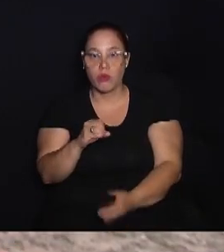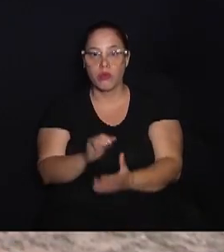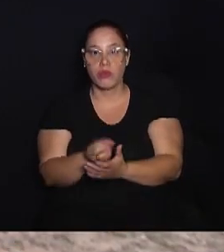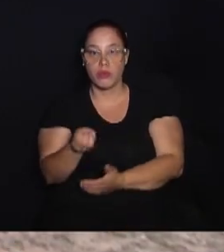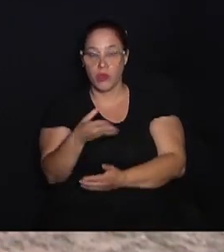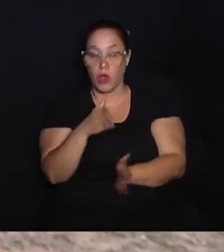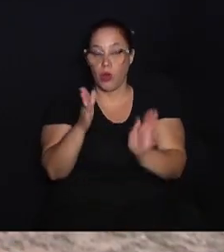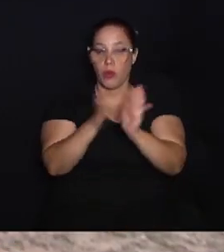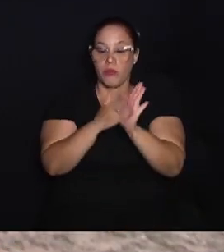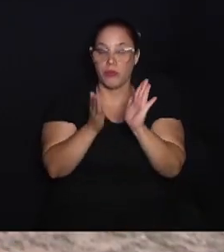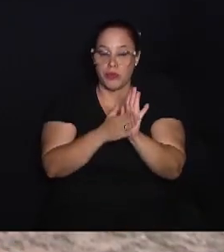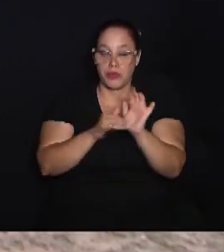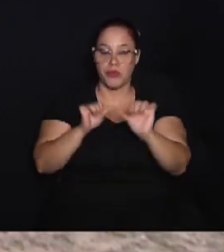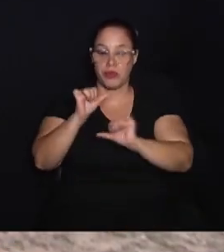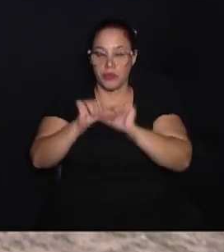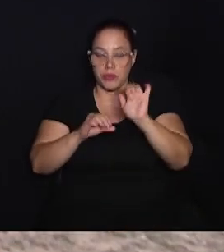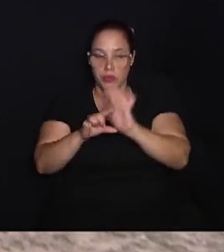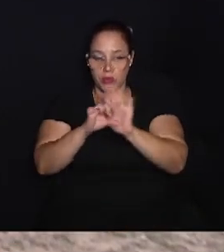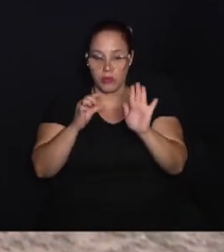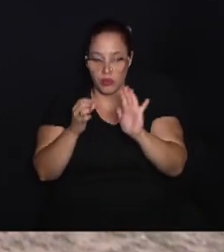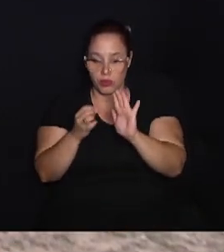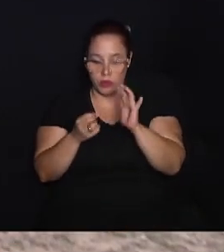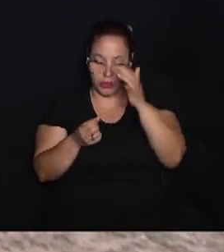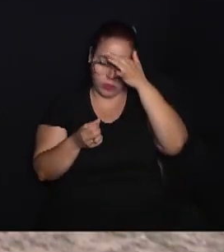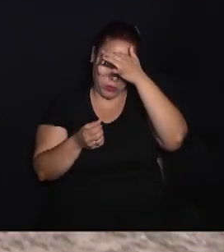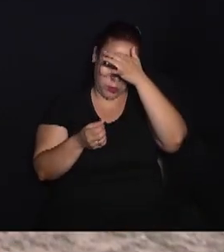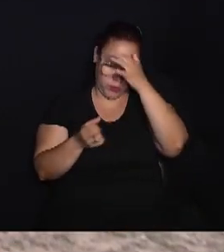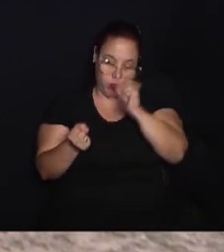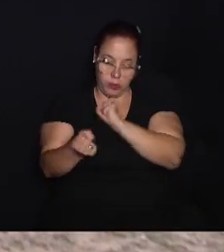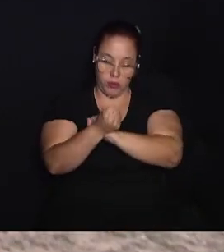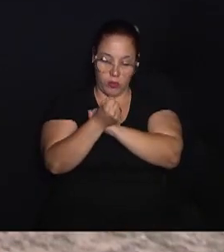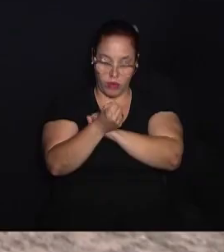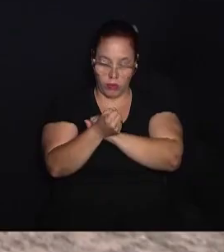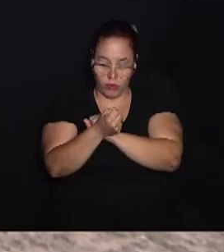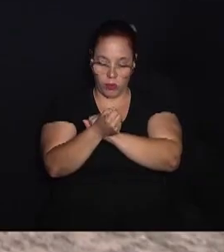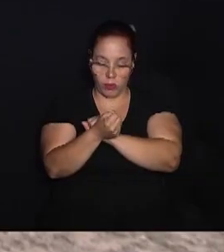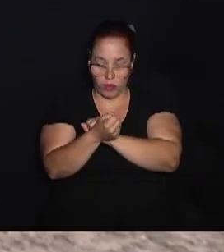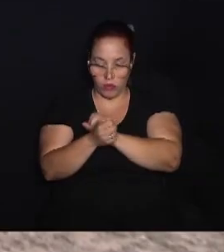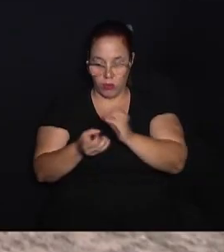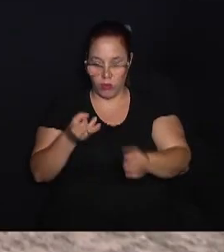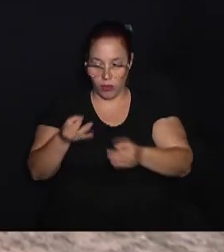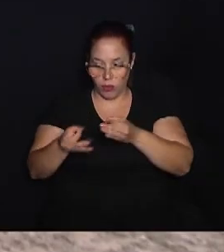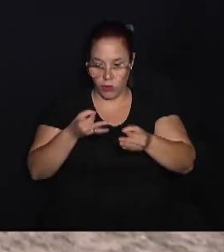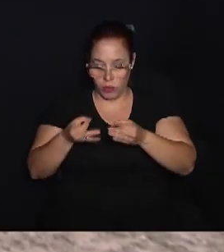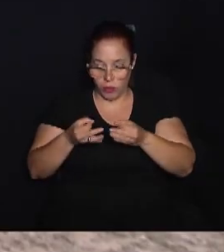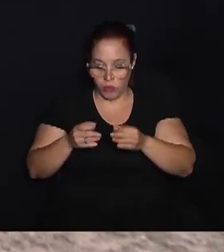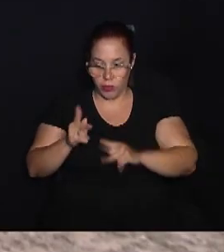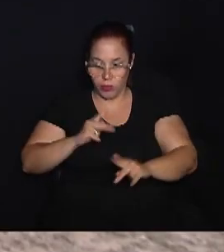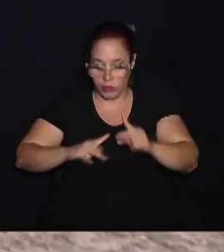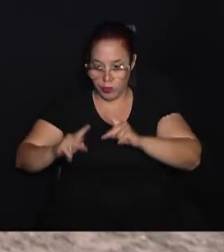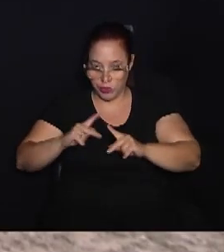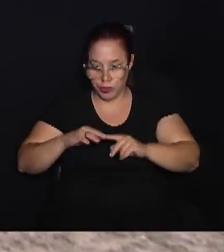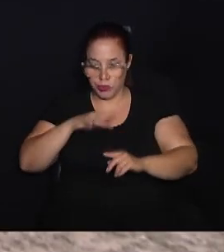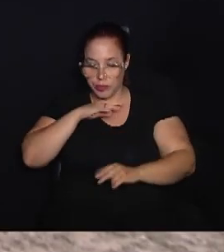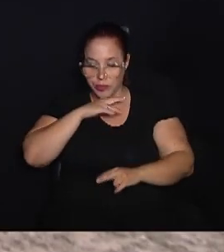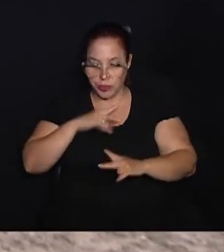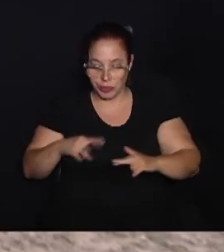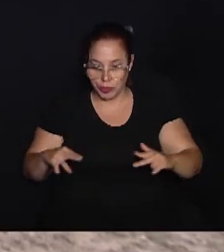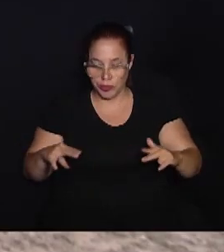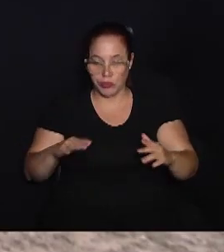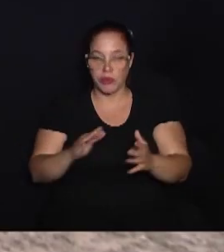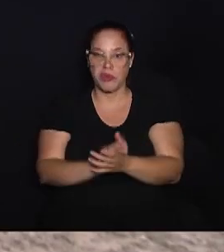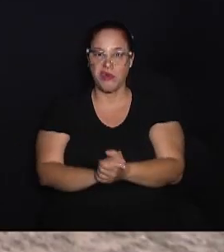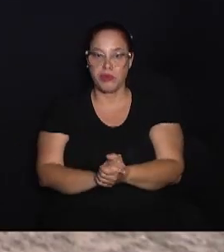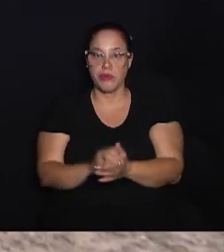vereador permínio Monteiro a nova proposta alterou um artigo do estatuto de proteção defesa e controle das